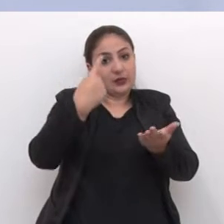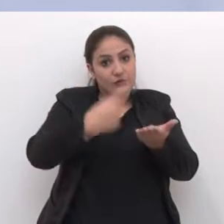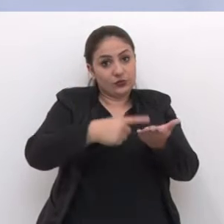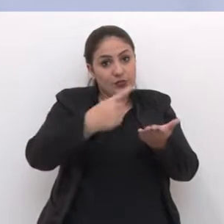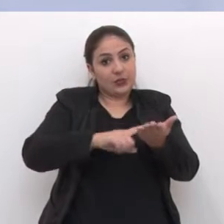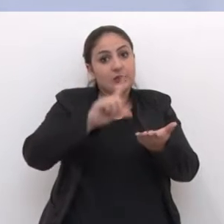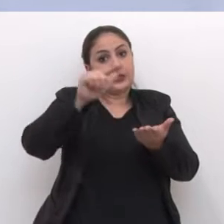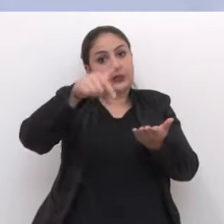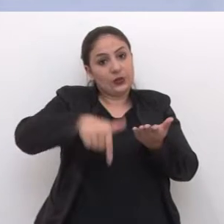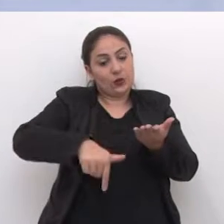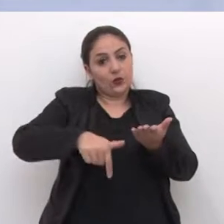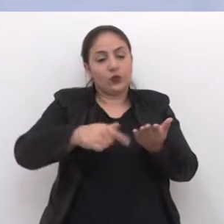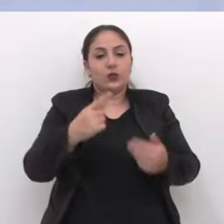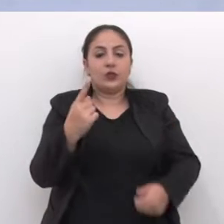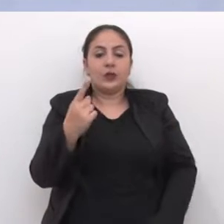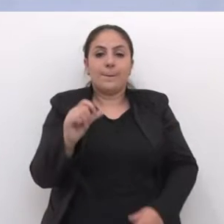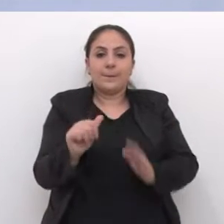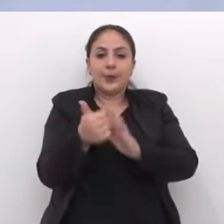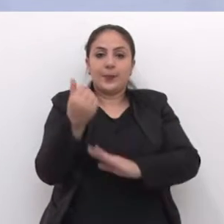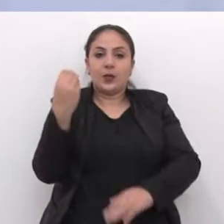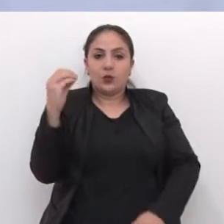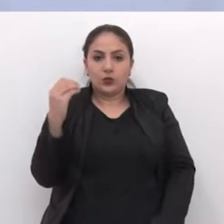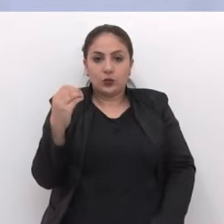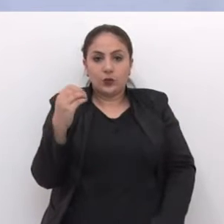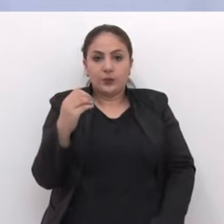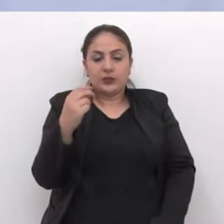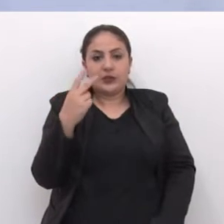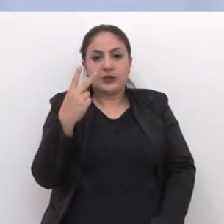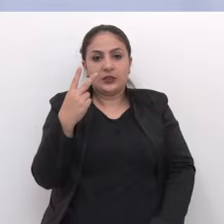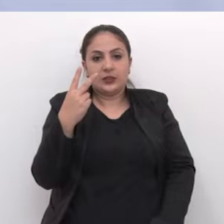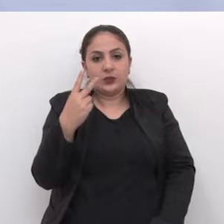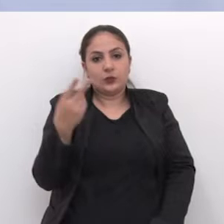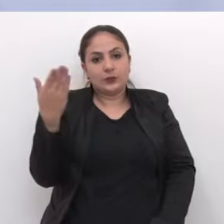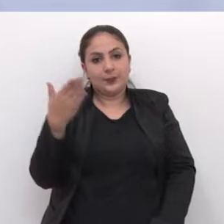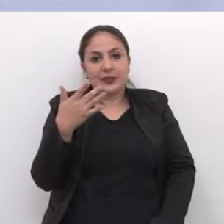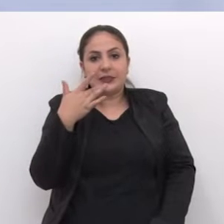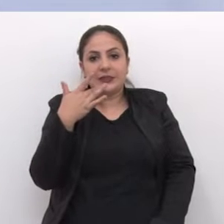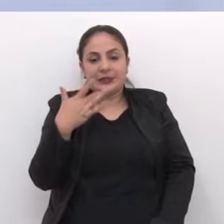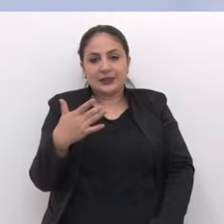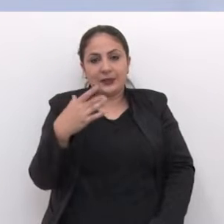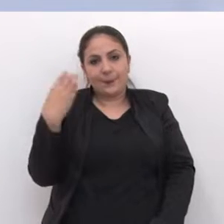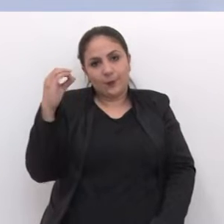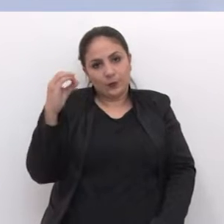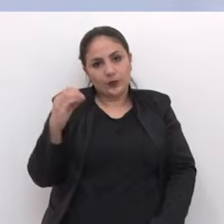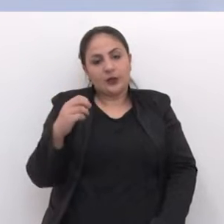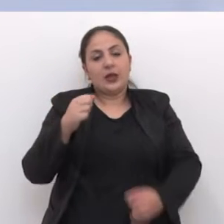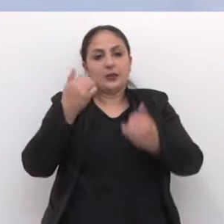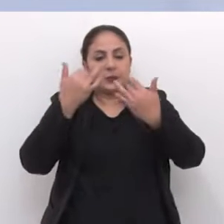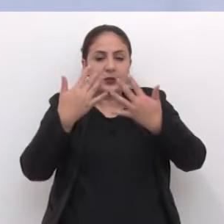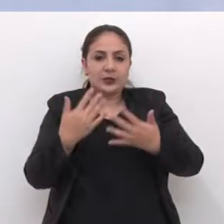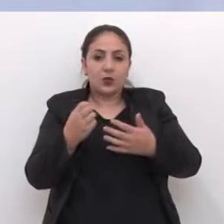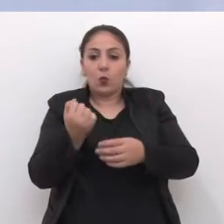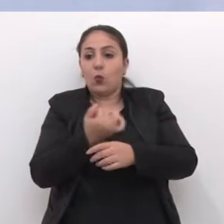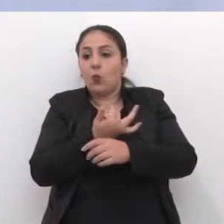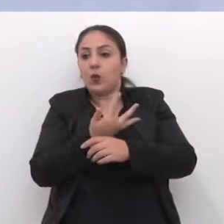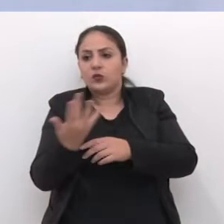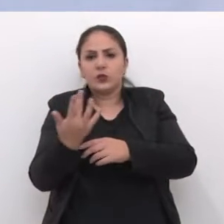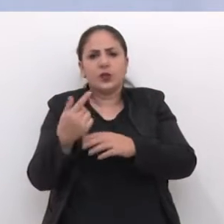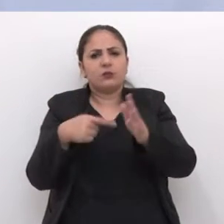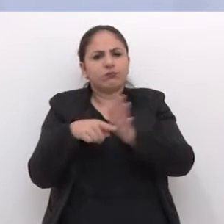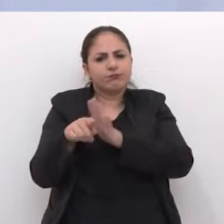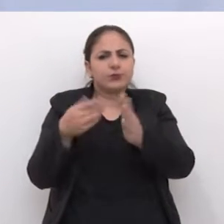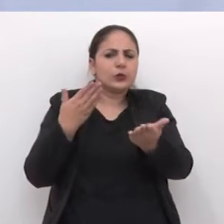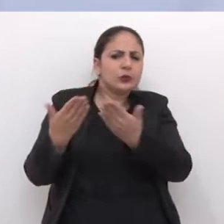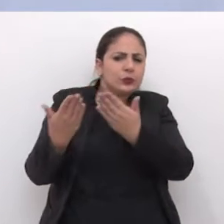reagendado para o dia 1º de outubro, às 14h30 da tarde, em Porto Alegre. A justificativa está na quantidade